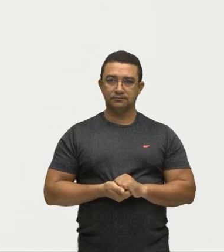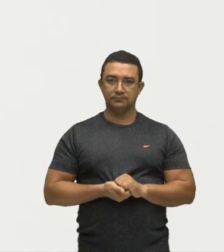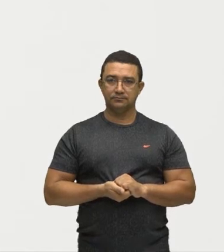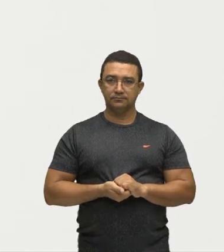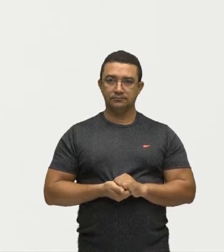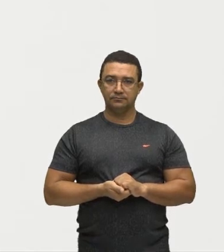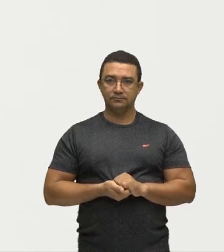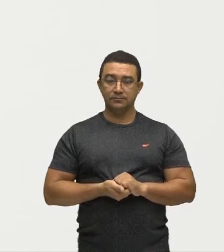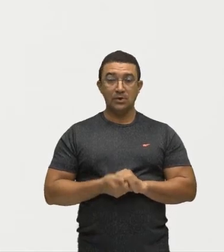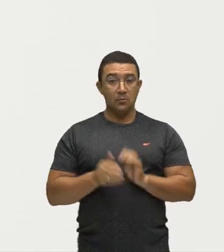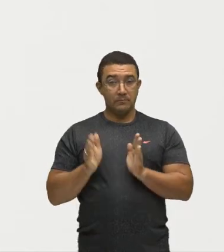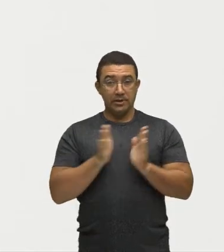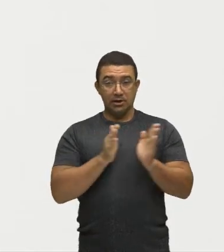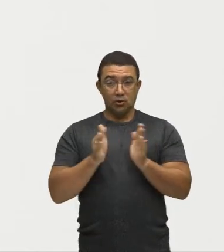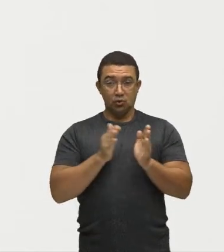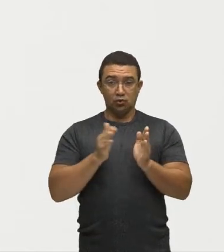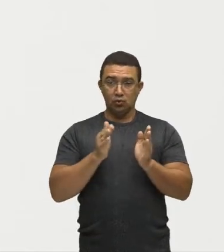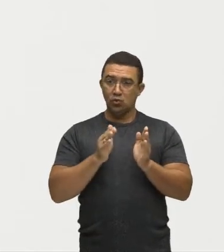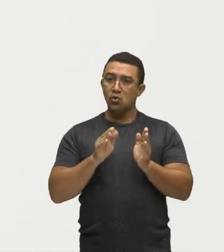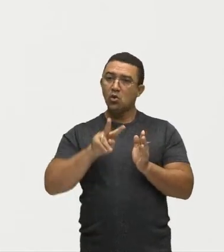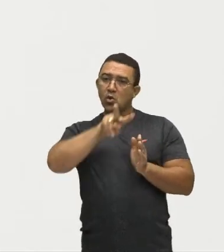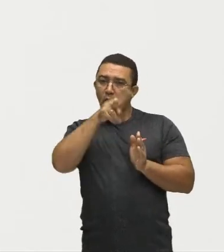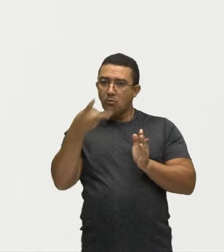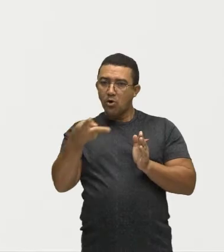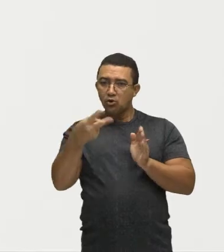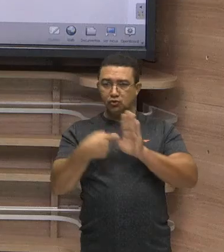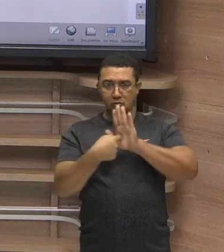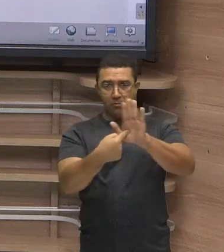indica o quê? Período composto indica